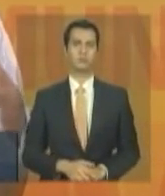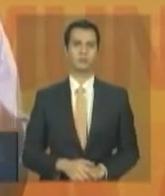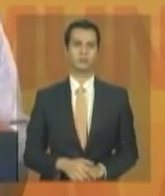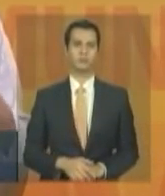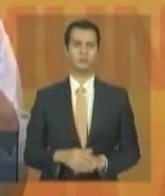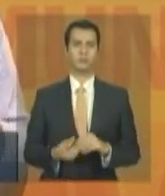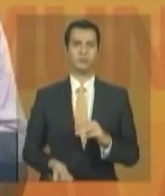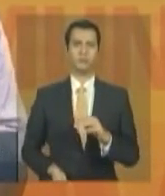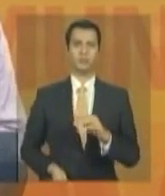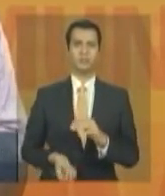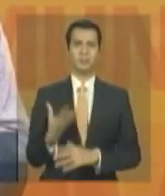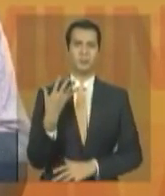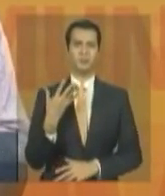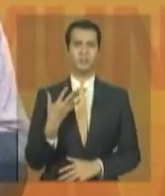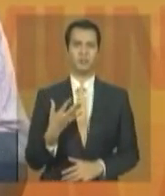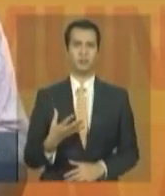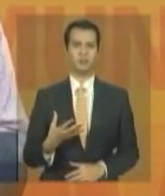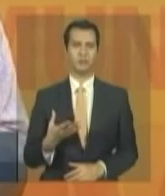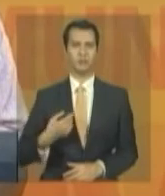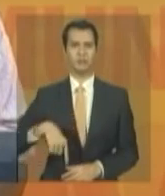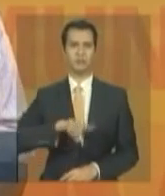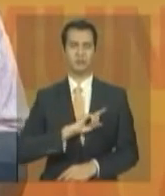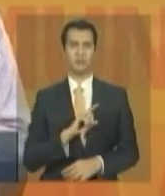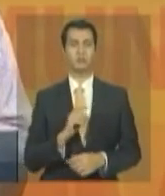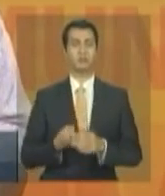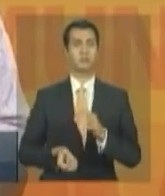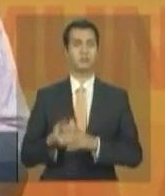criar uma prática sistemática.